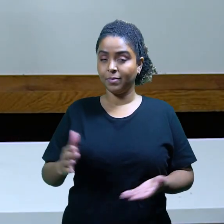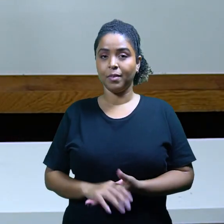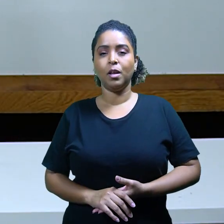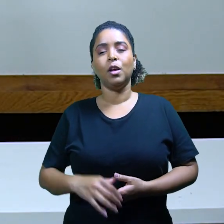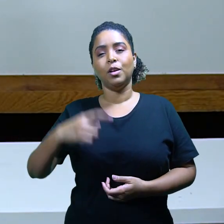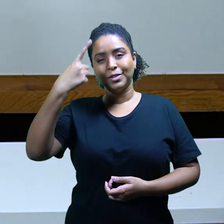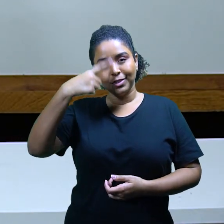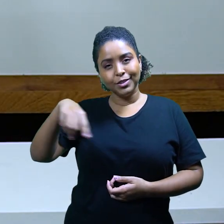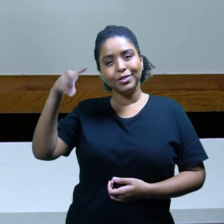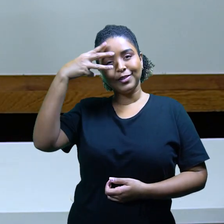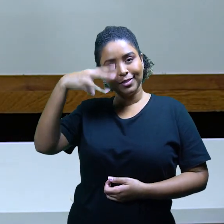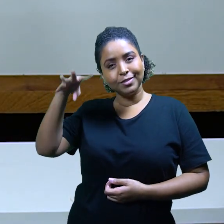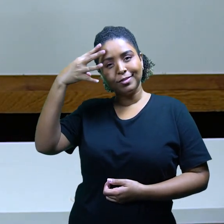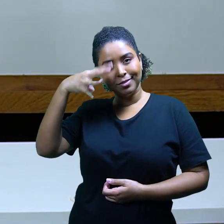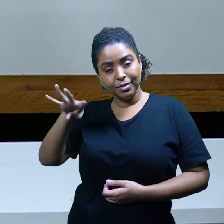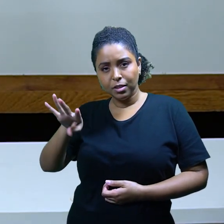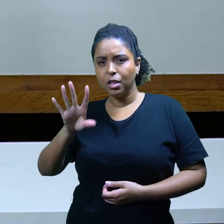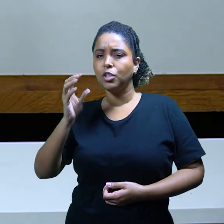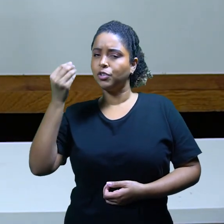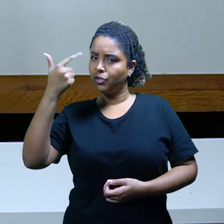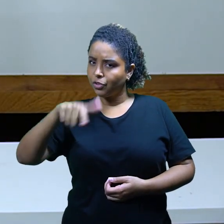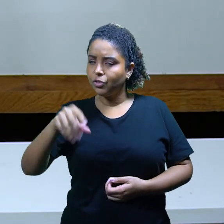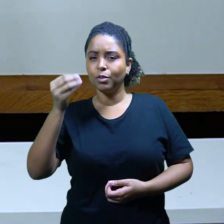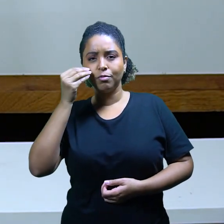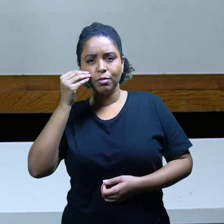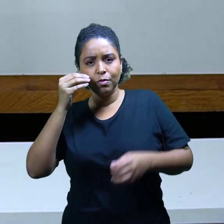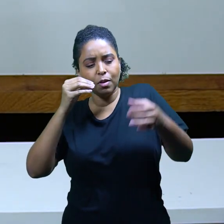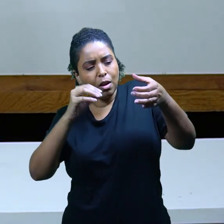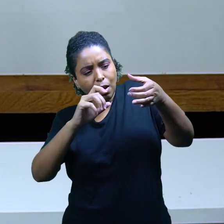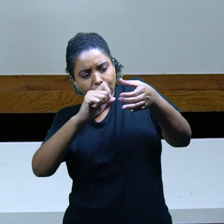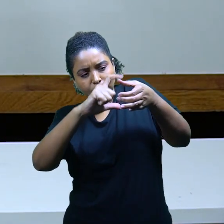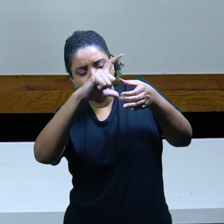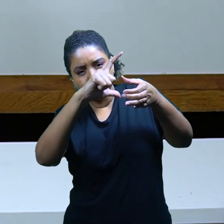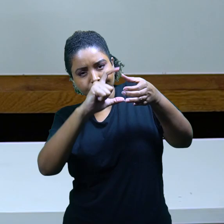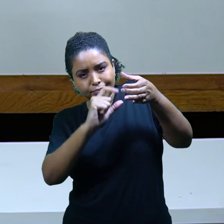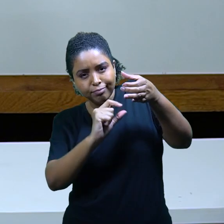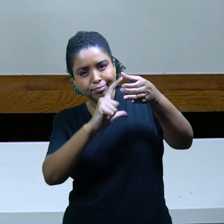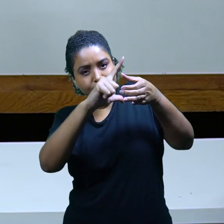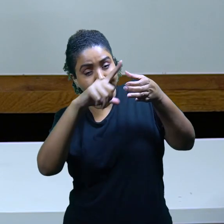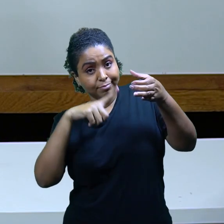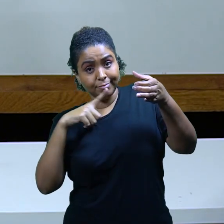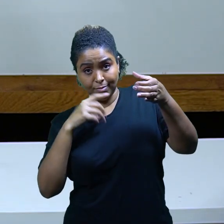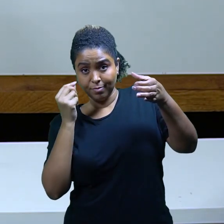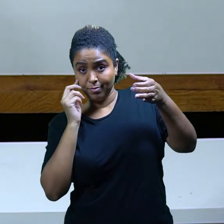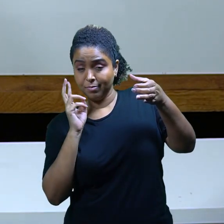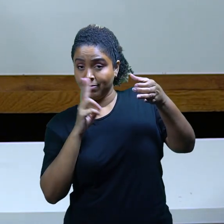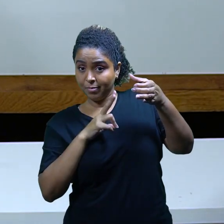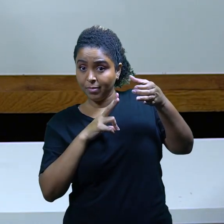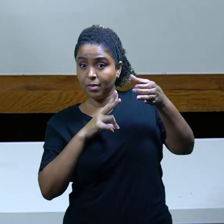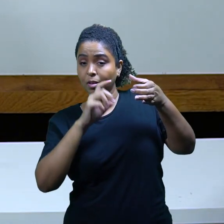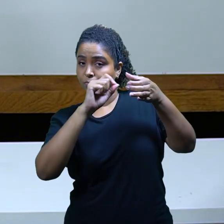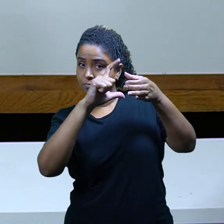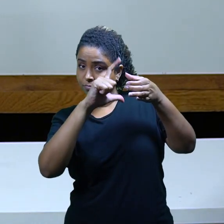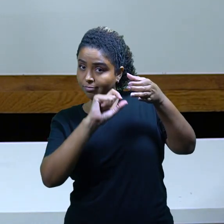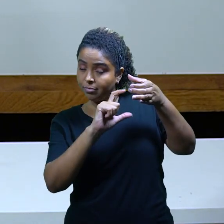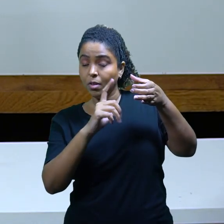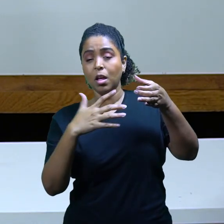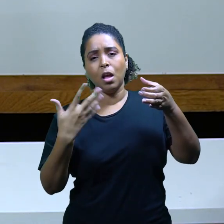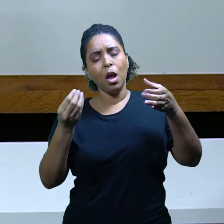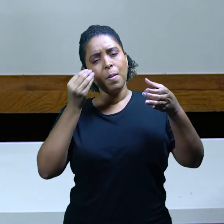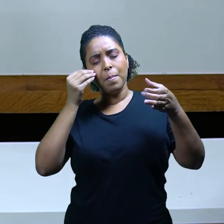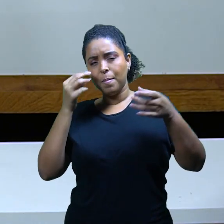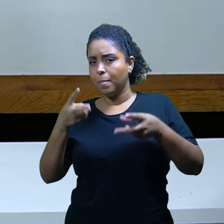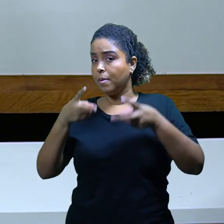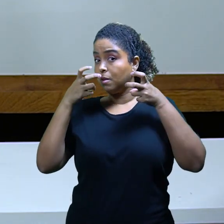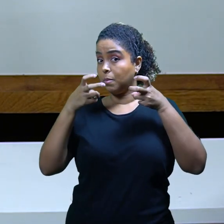Bom, depois de alguns dias, quando você vai medir novamente a altura da água, né, presente no tubo de